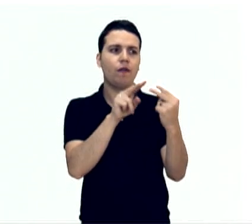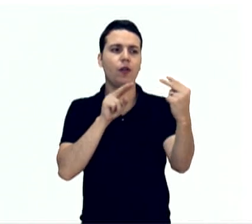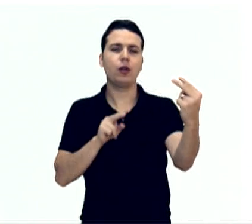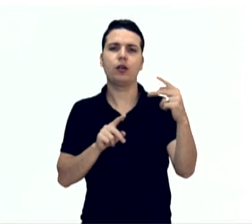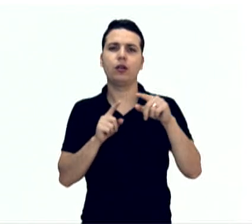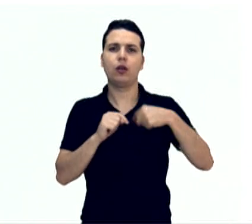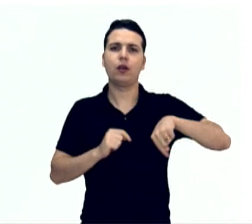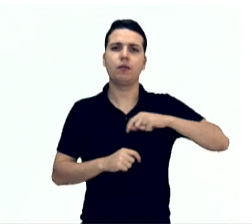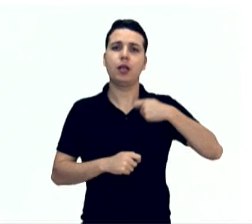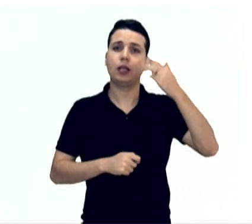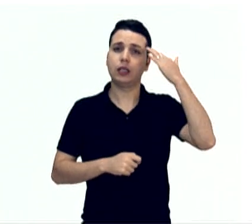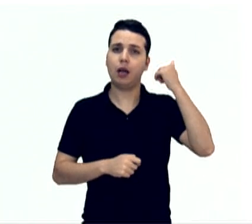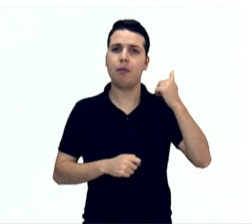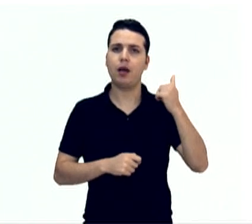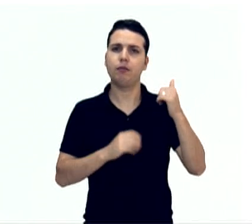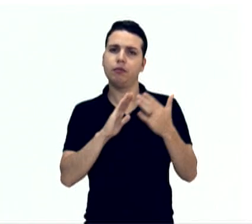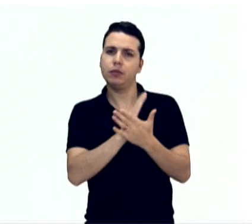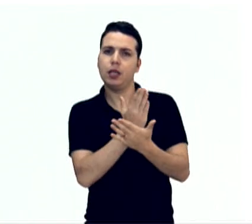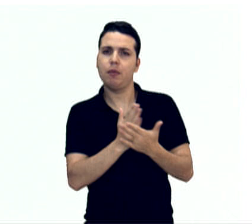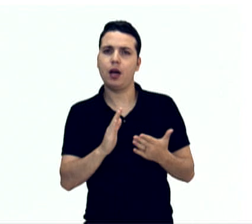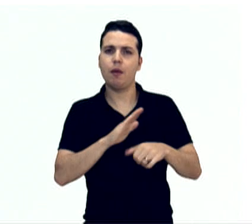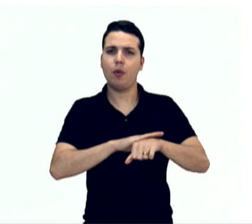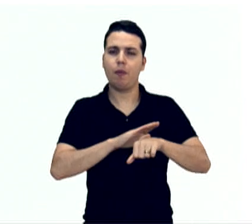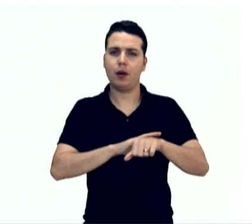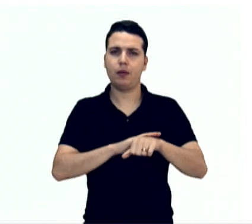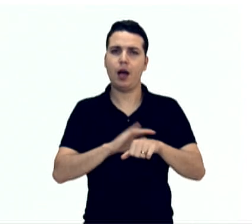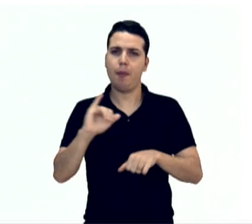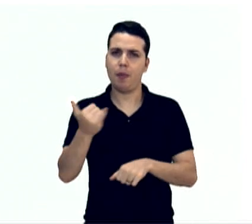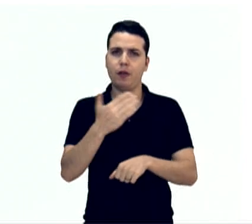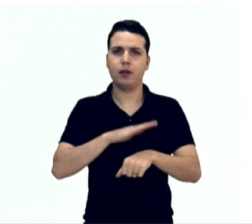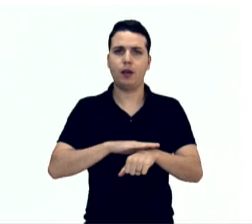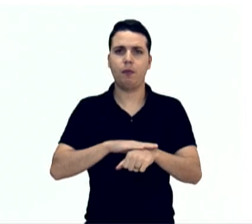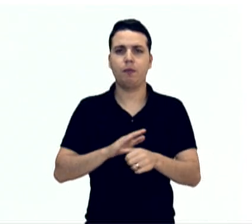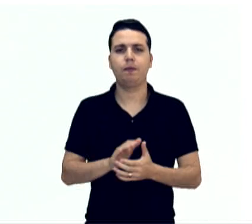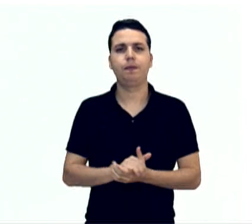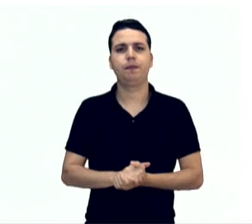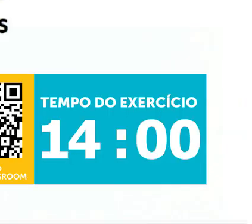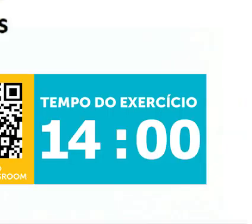saibamos separar os momentos, certo? Aproveitem o tempo.